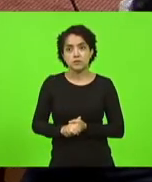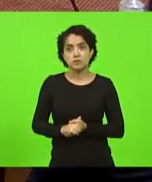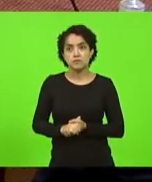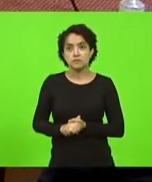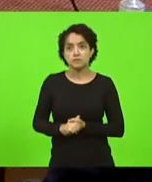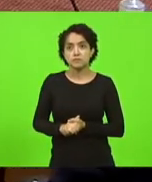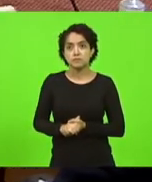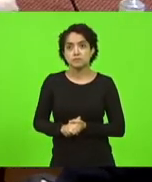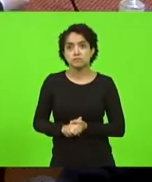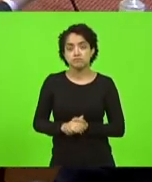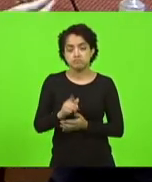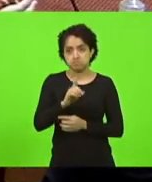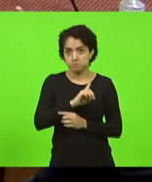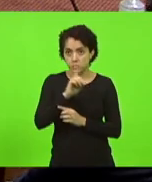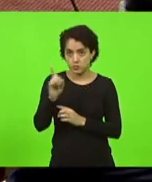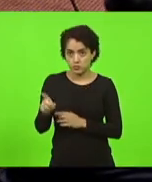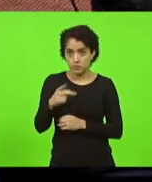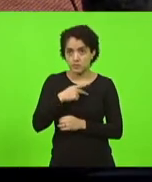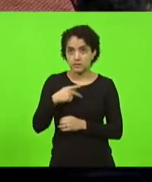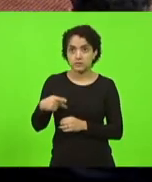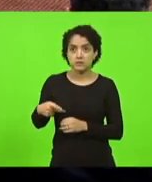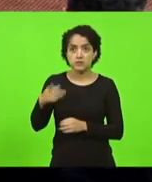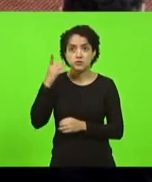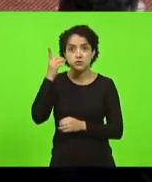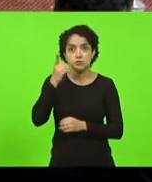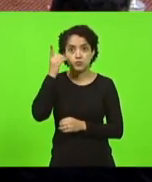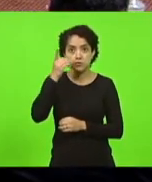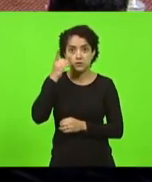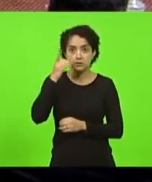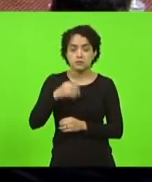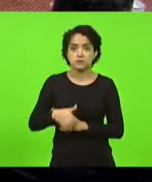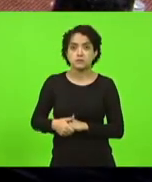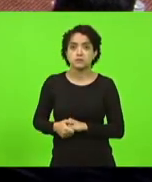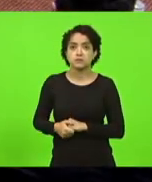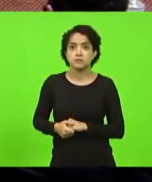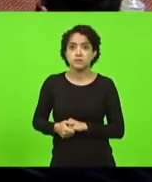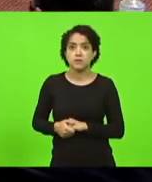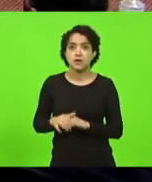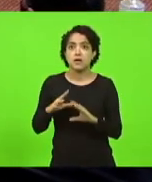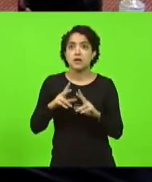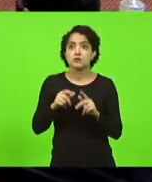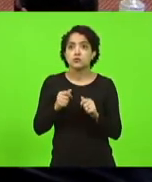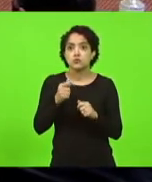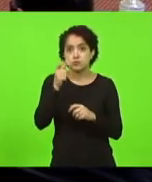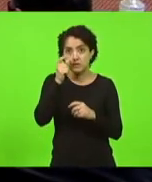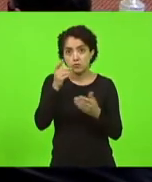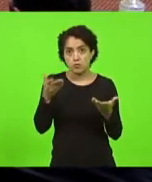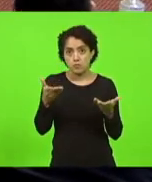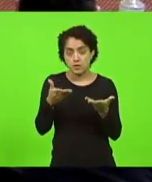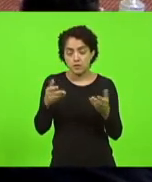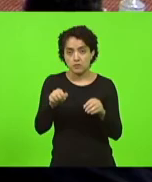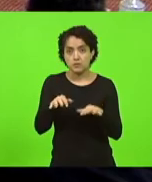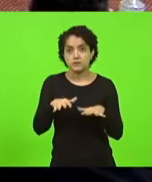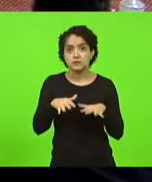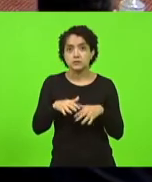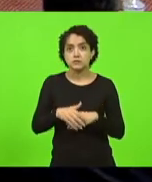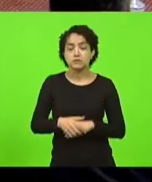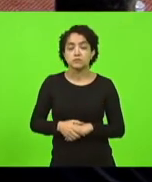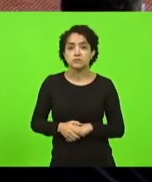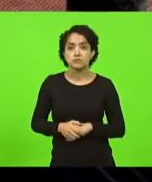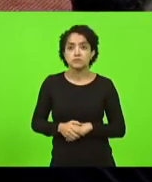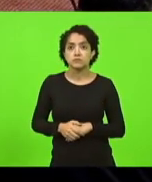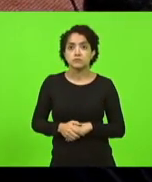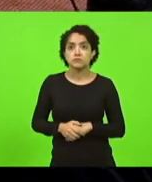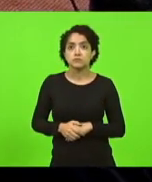Muito bem, bom dia, presidente. Bom dia, deputados, deputadas, a todos que nos acompanham neste momento.